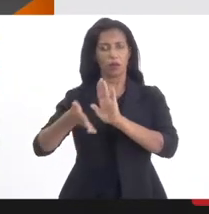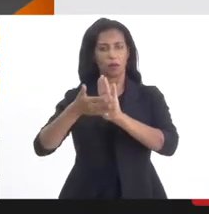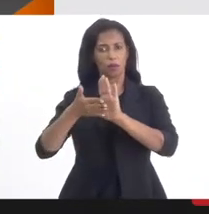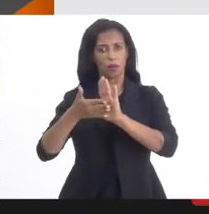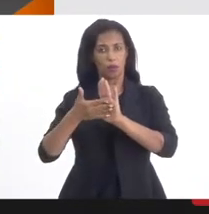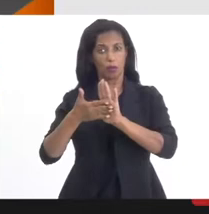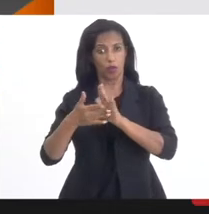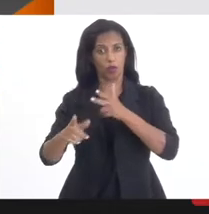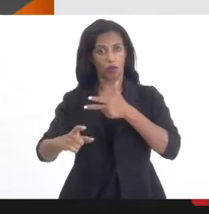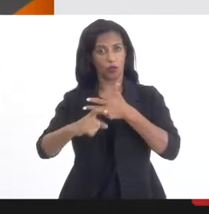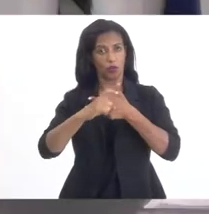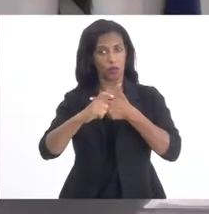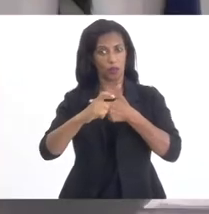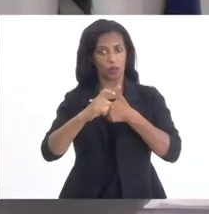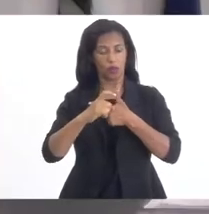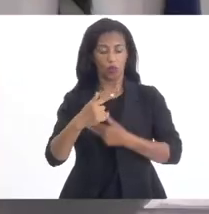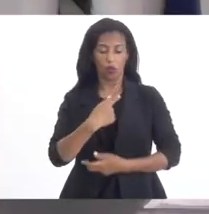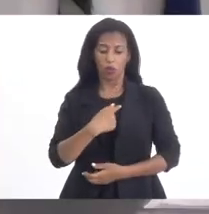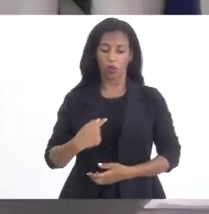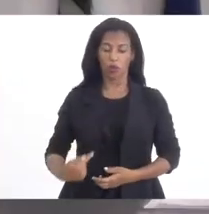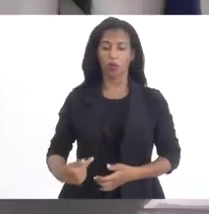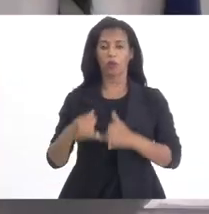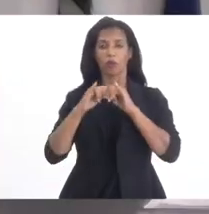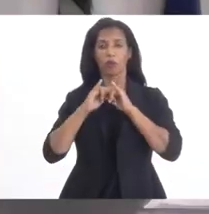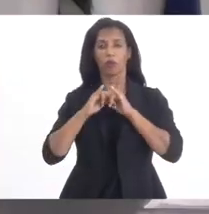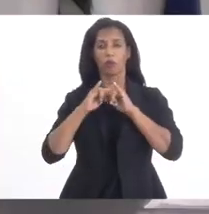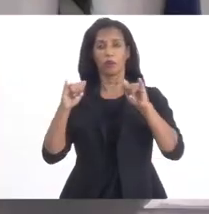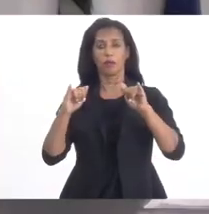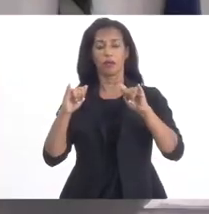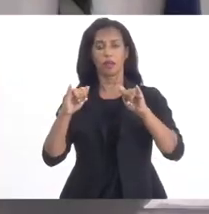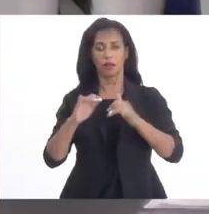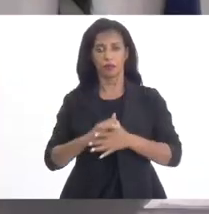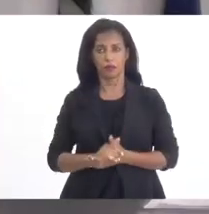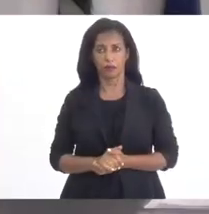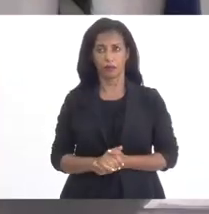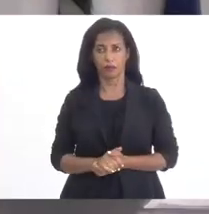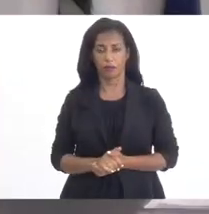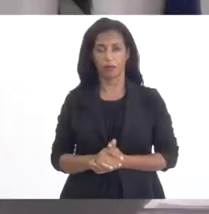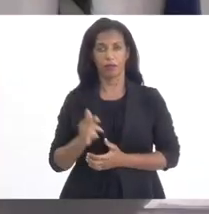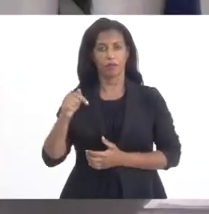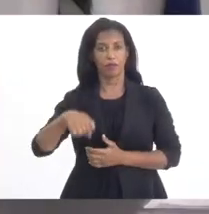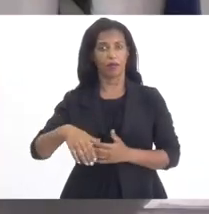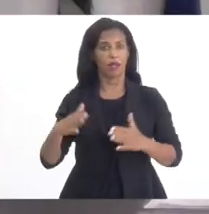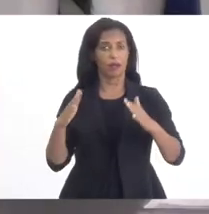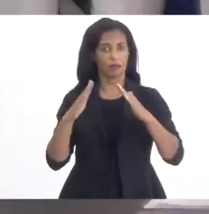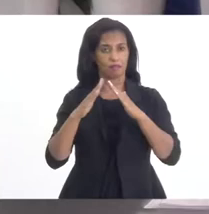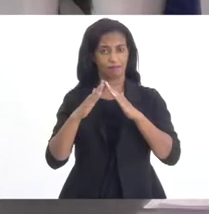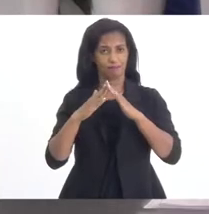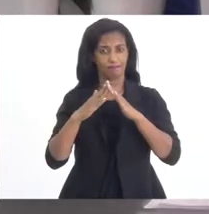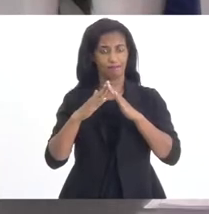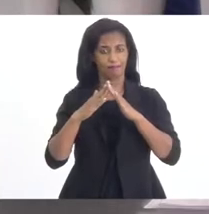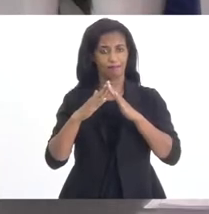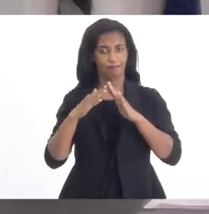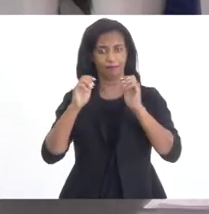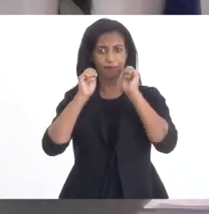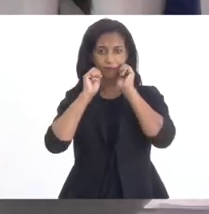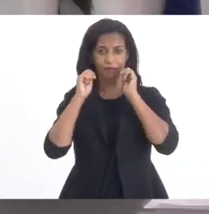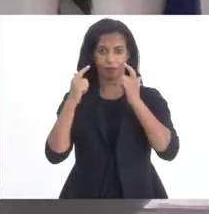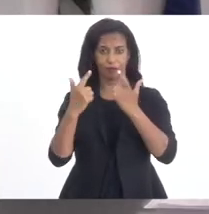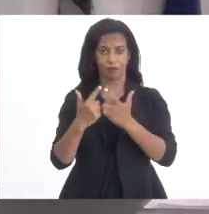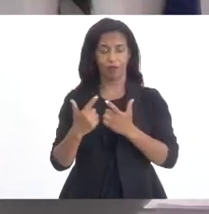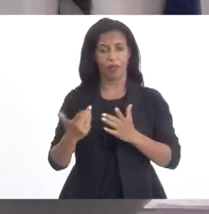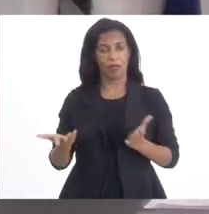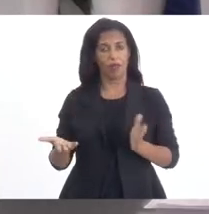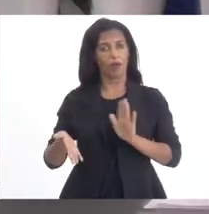e o governador encaminhou essa mensagem para essa casa parlamentar. Portanto, a